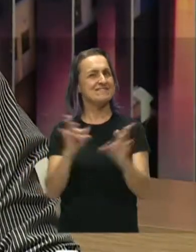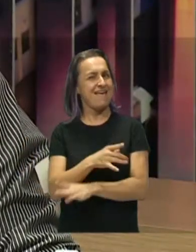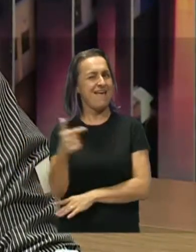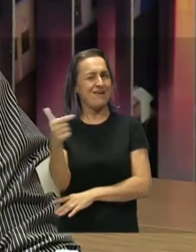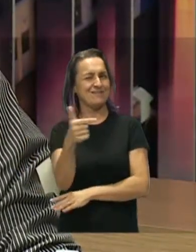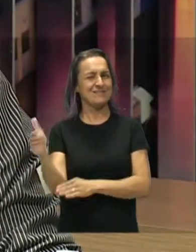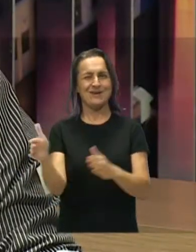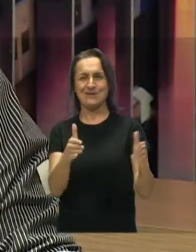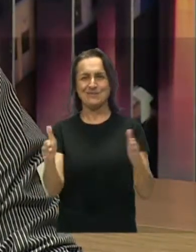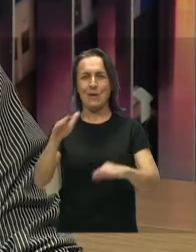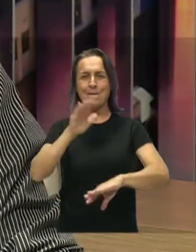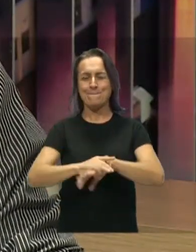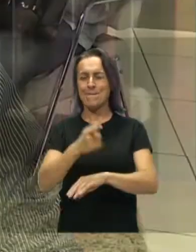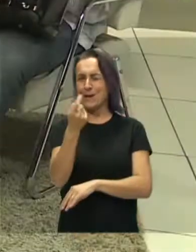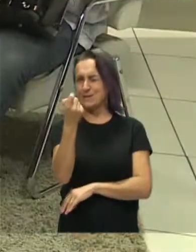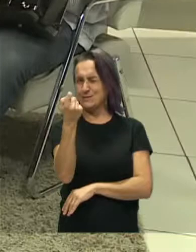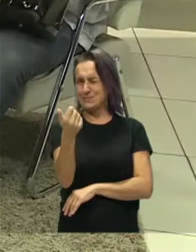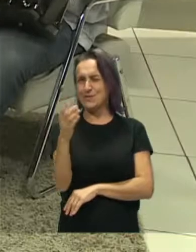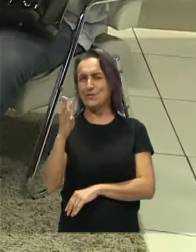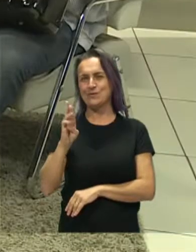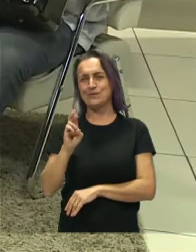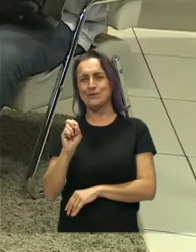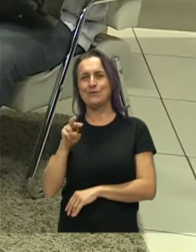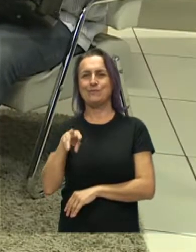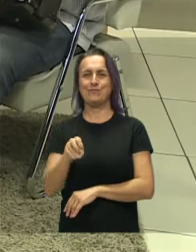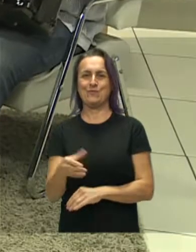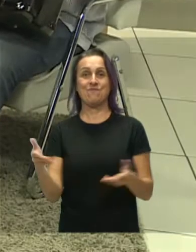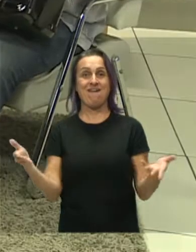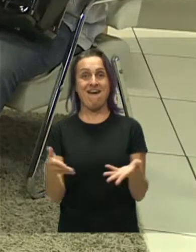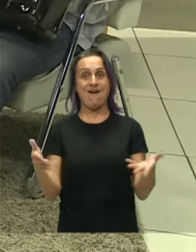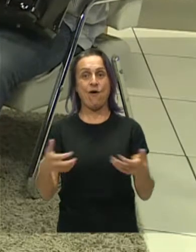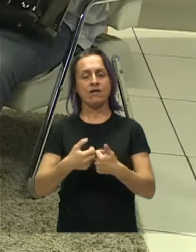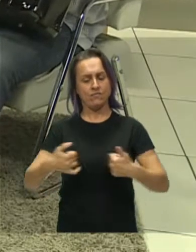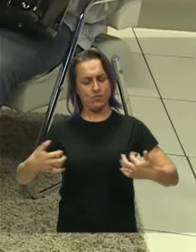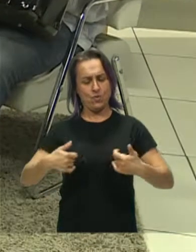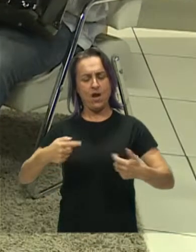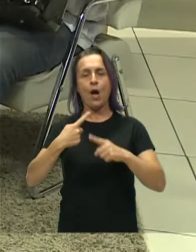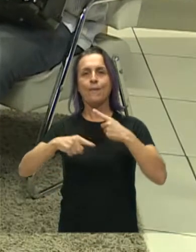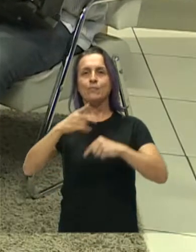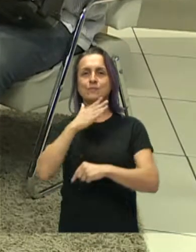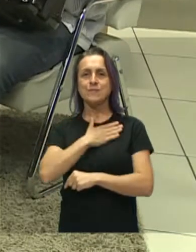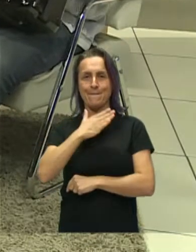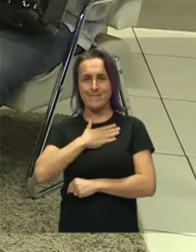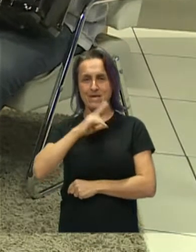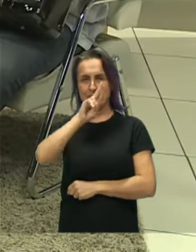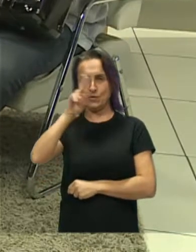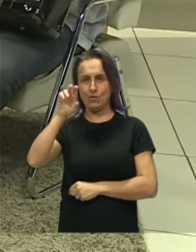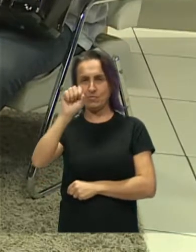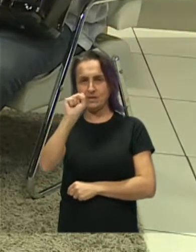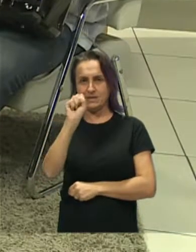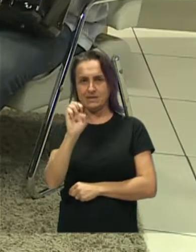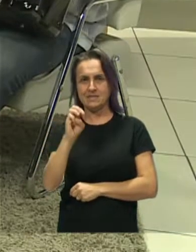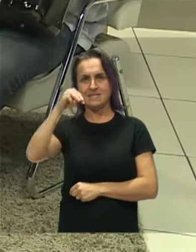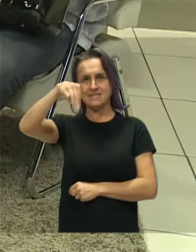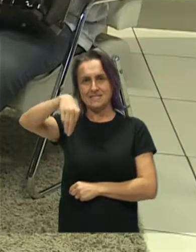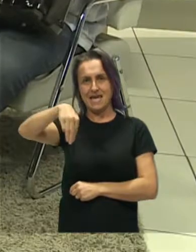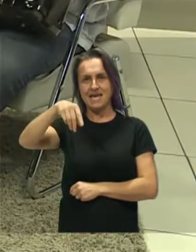pouquinho de Bruno Moritz. Vou tocar então uma música minha também chamada Sem Querer. Sem Querer. Tá no DVD e no CD.